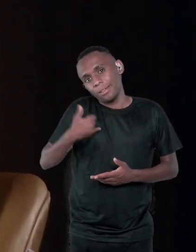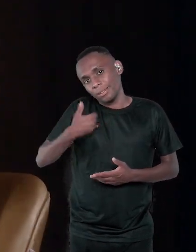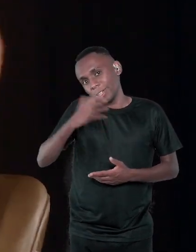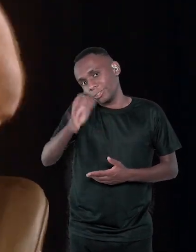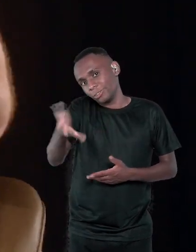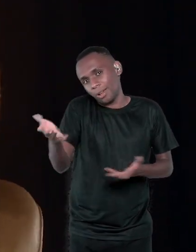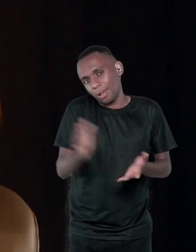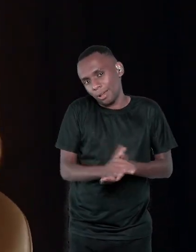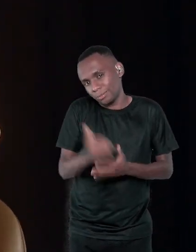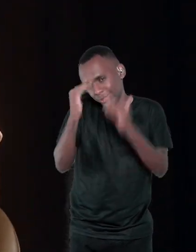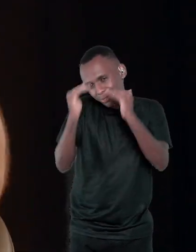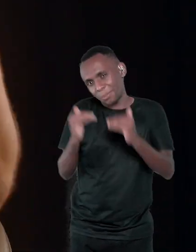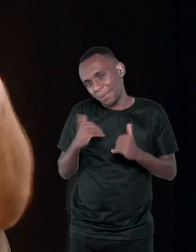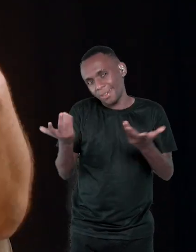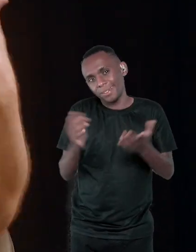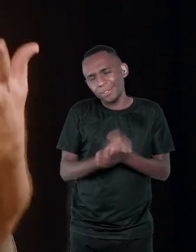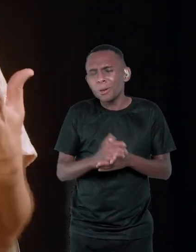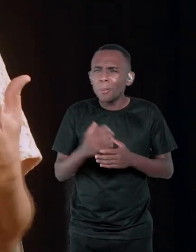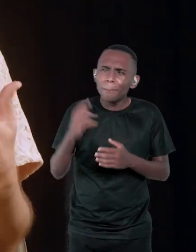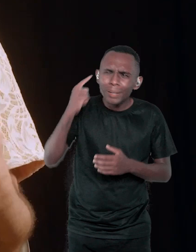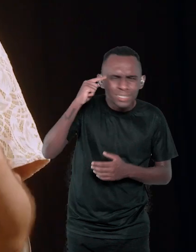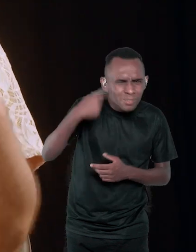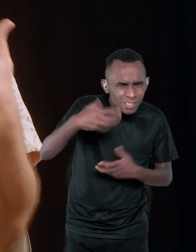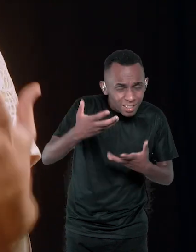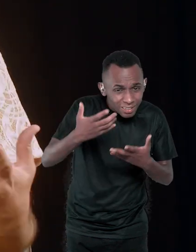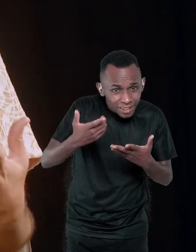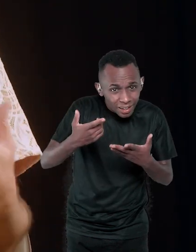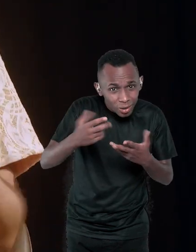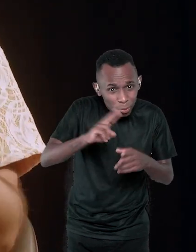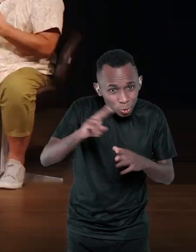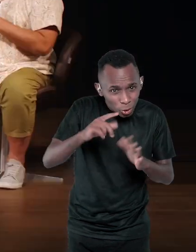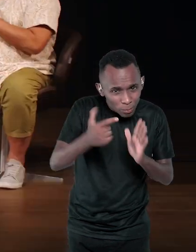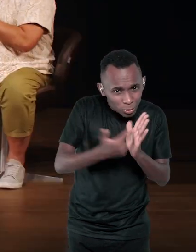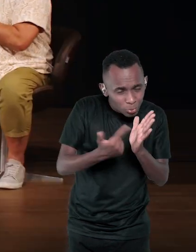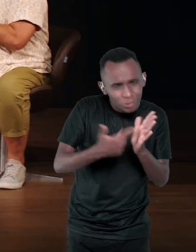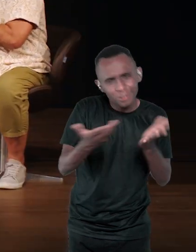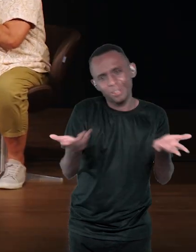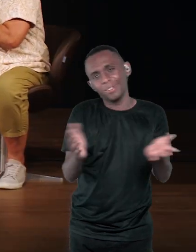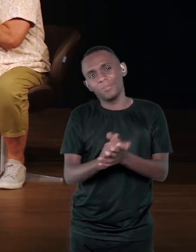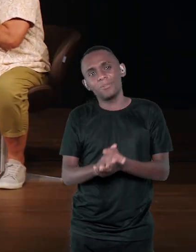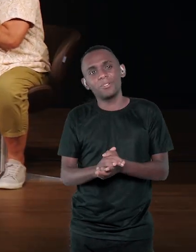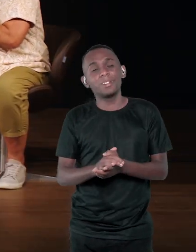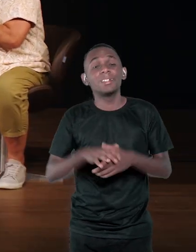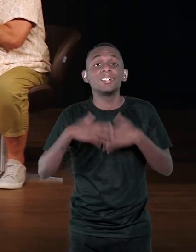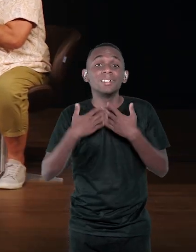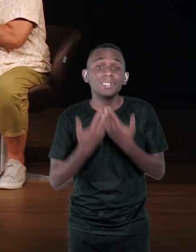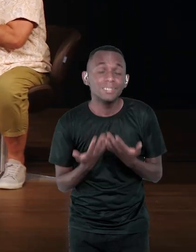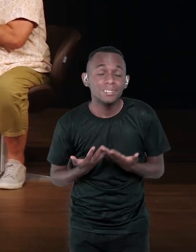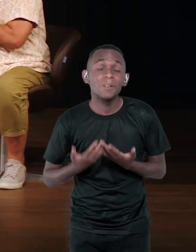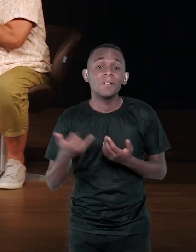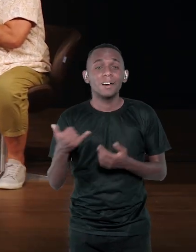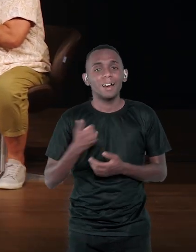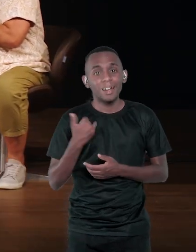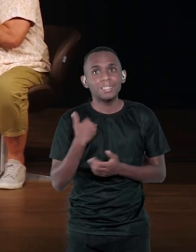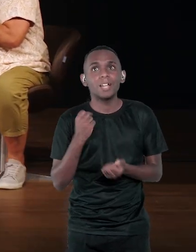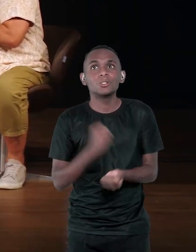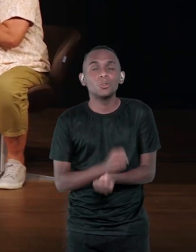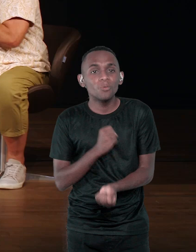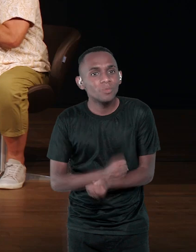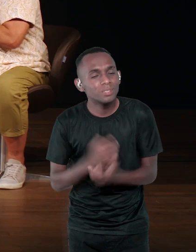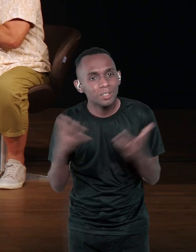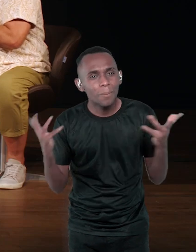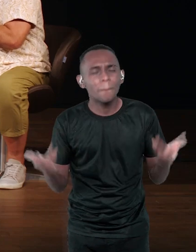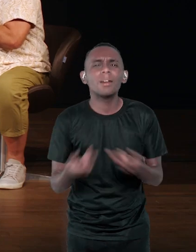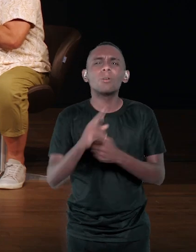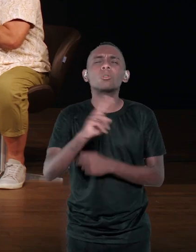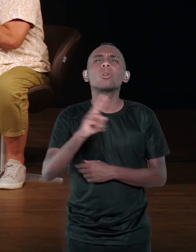Mas eu pensei que você quisesse o nome do livro, e eu vou repetir. A Idade do Vício, que é maravilhoso. O nome do cara,